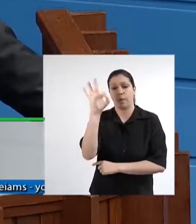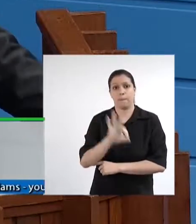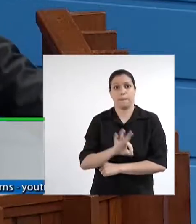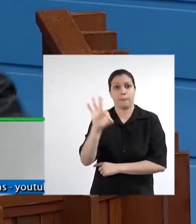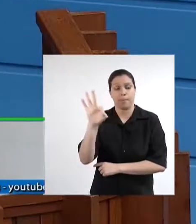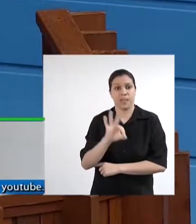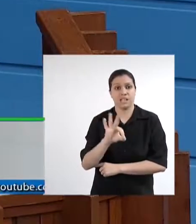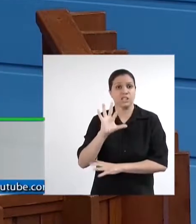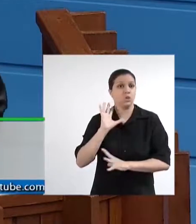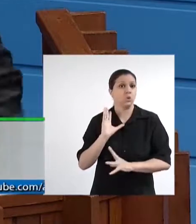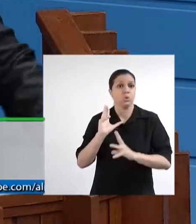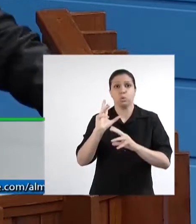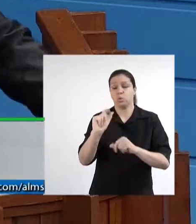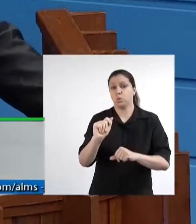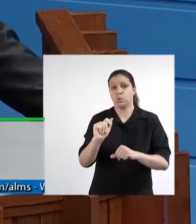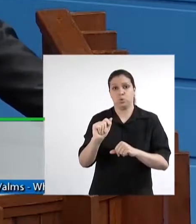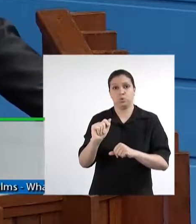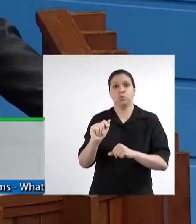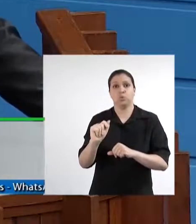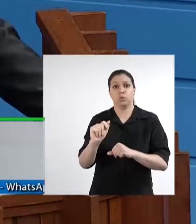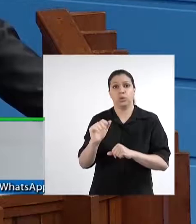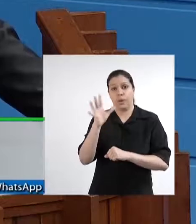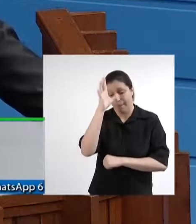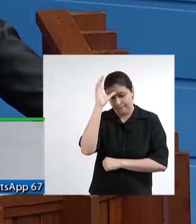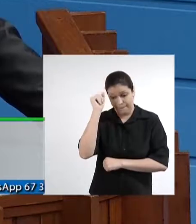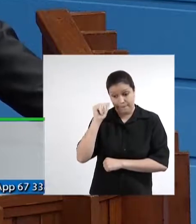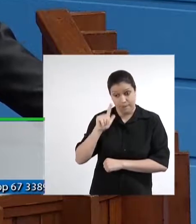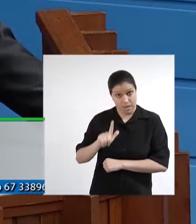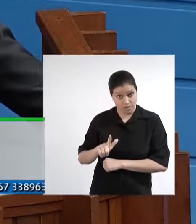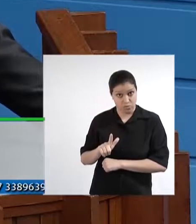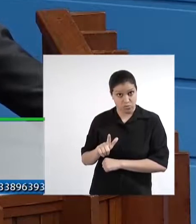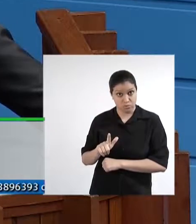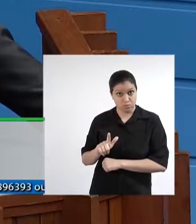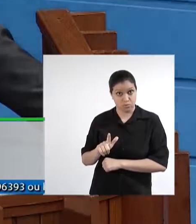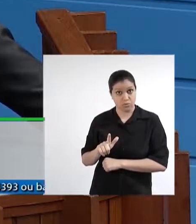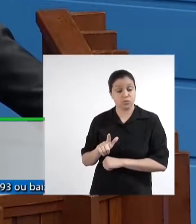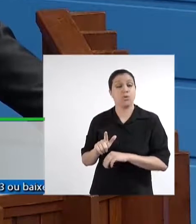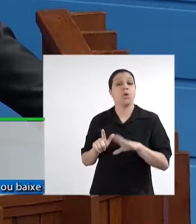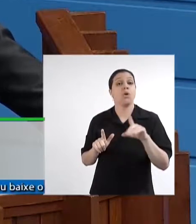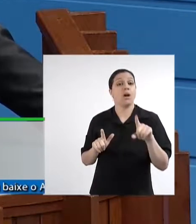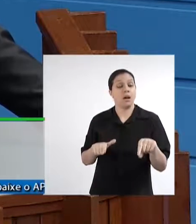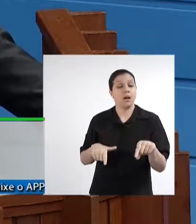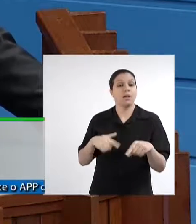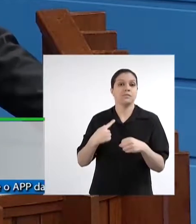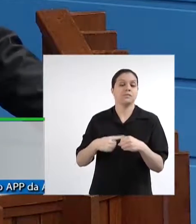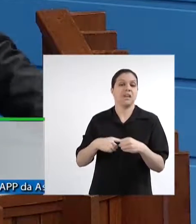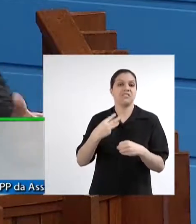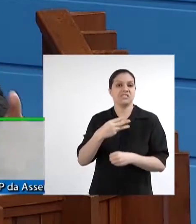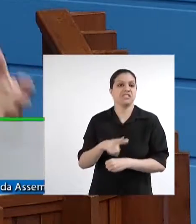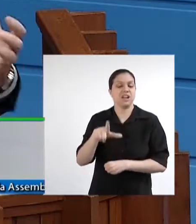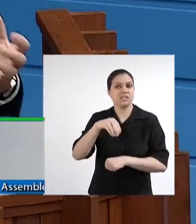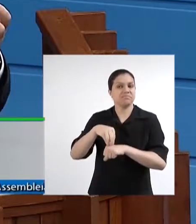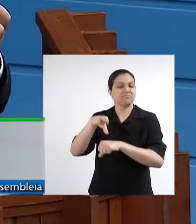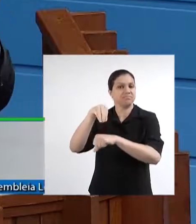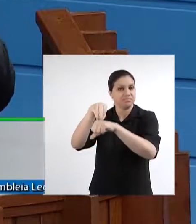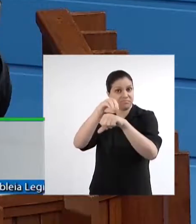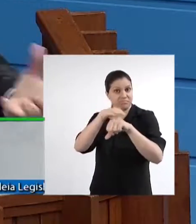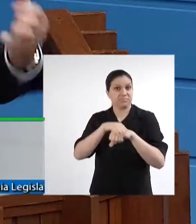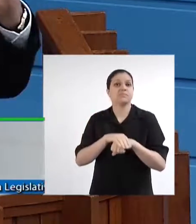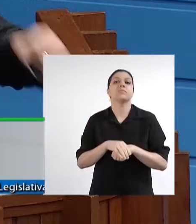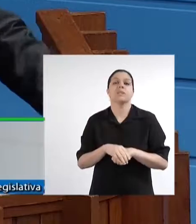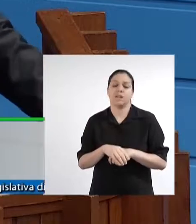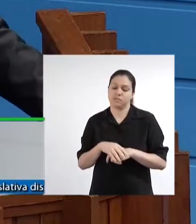52% de tudo que é exportado pelo Mato Grosso do Sul, sai da nossa cidade de Três Lagoas. Isso